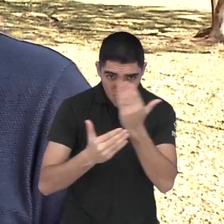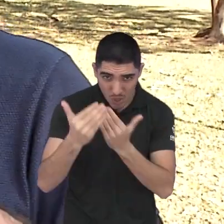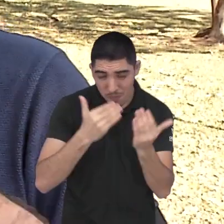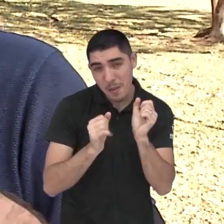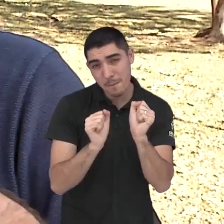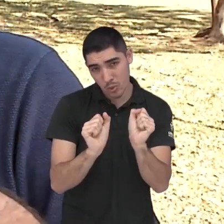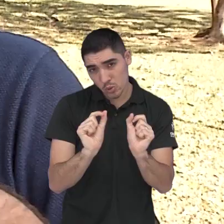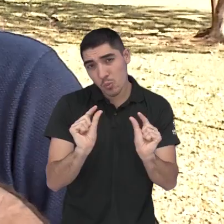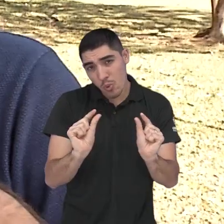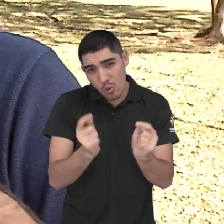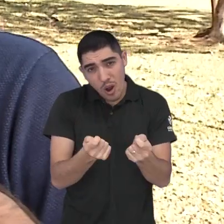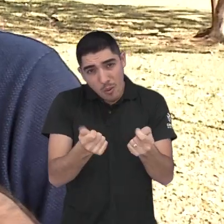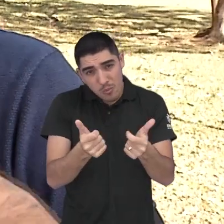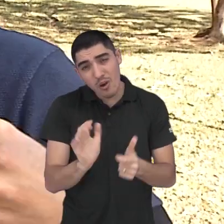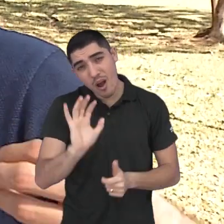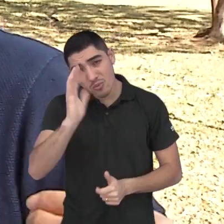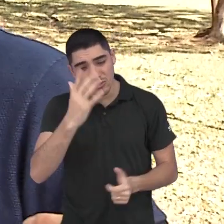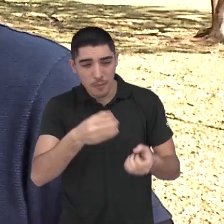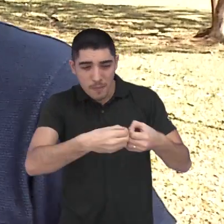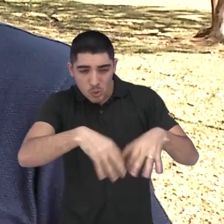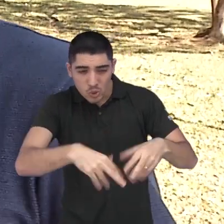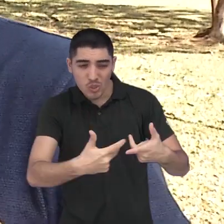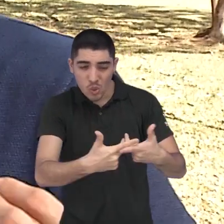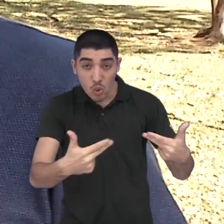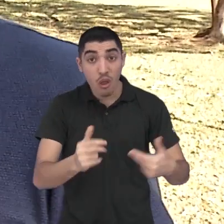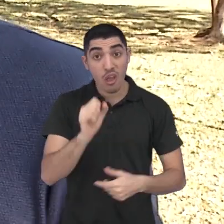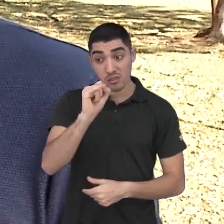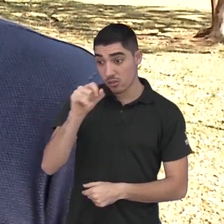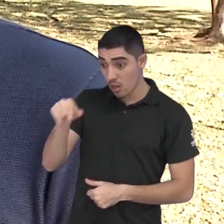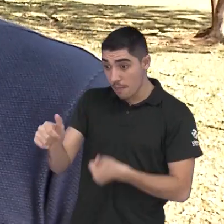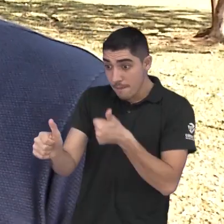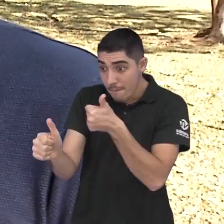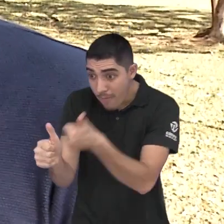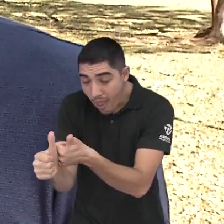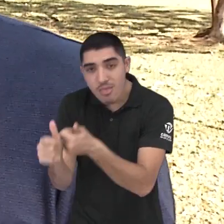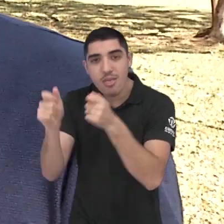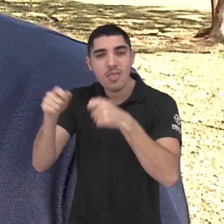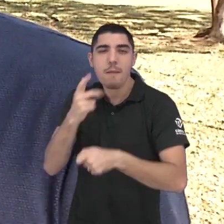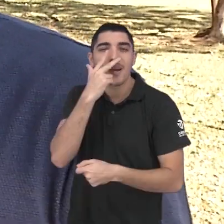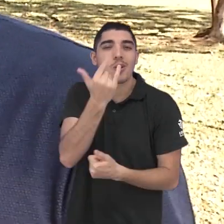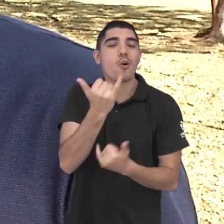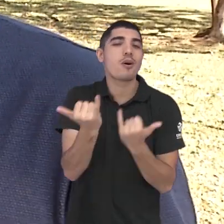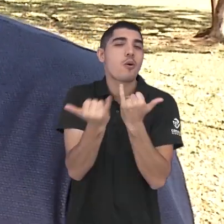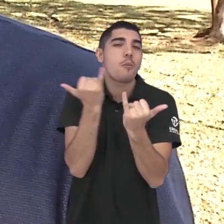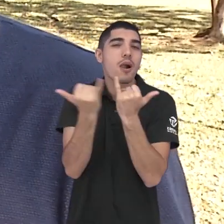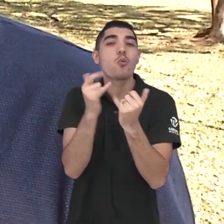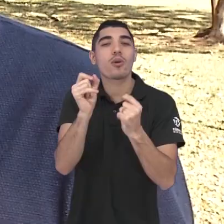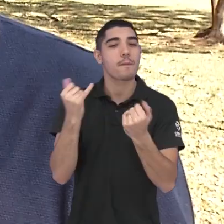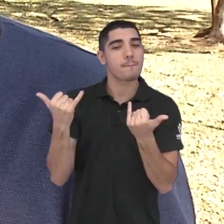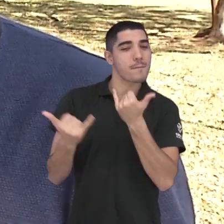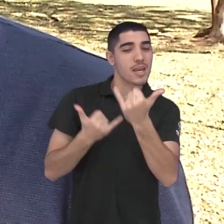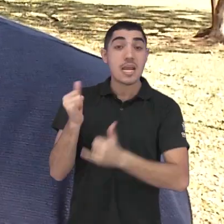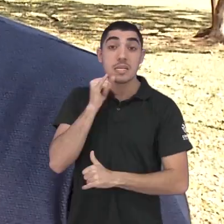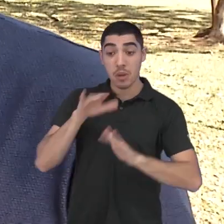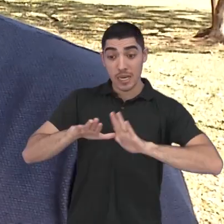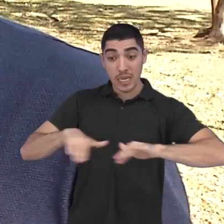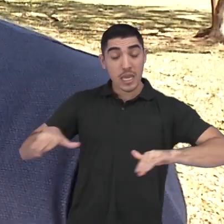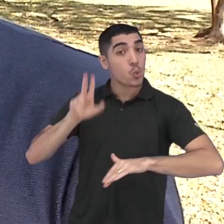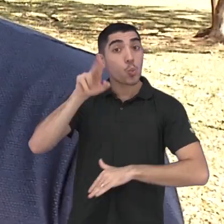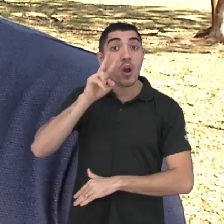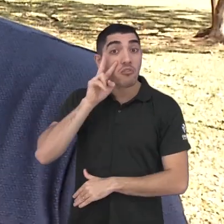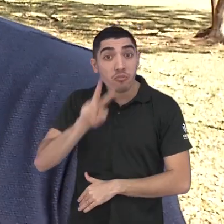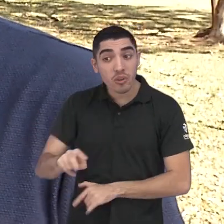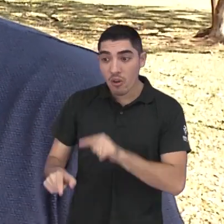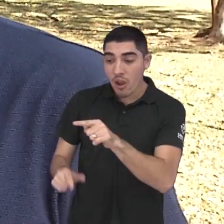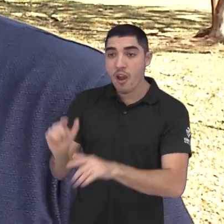você eh tem uma uma uma cisão da aproximação da população com o alimento então é comum aquelas brincadeiras né